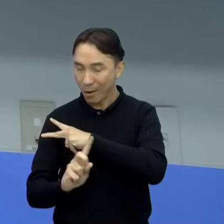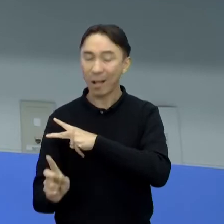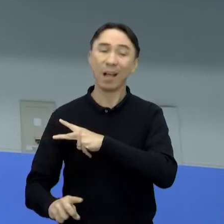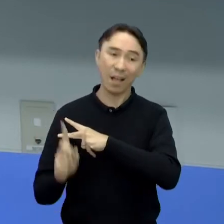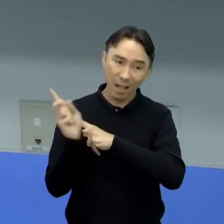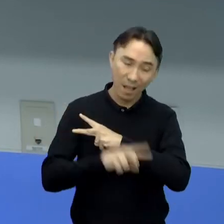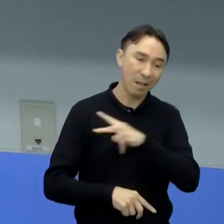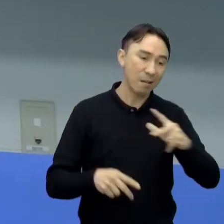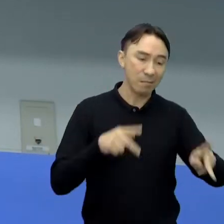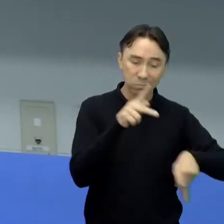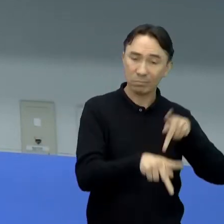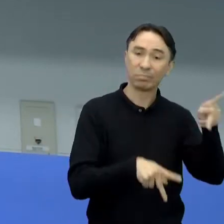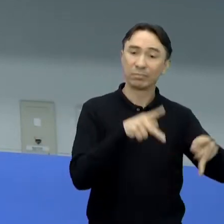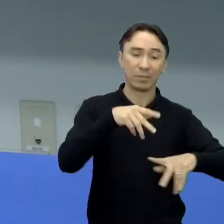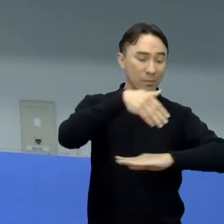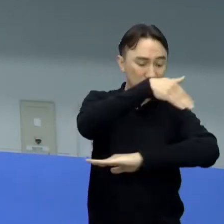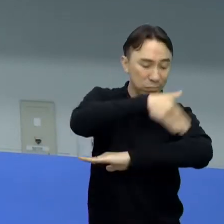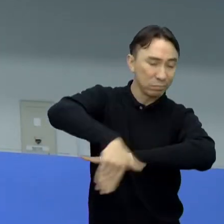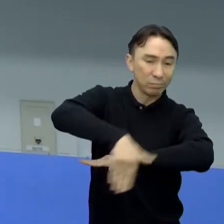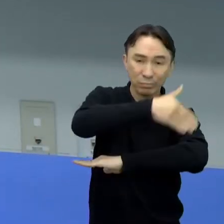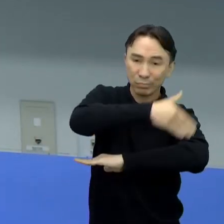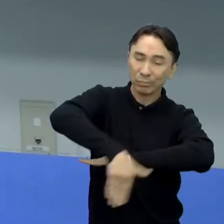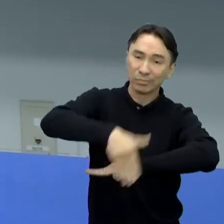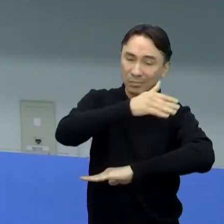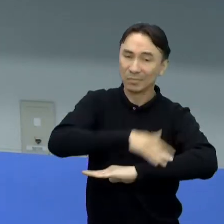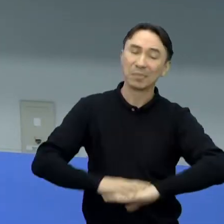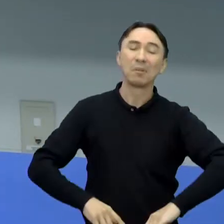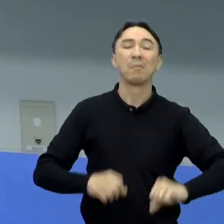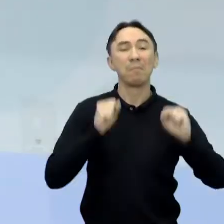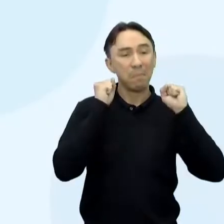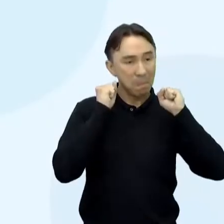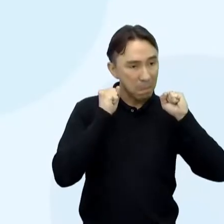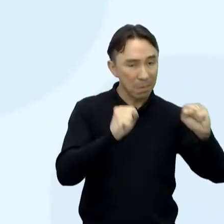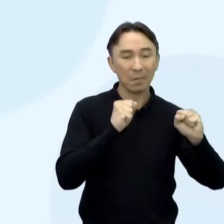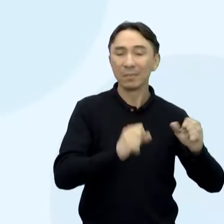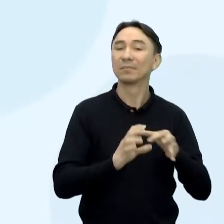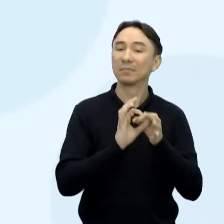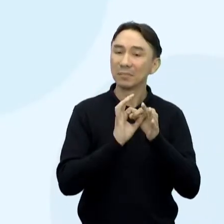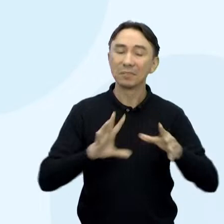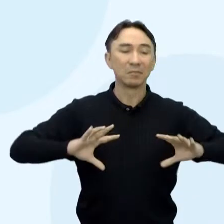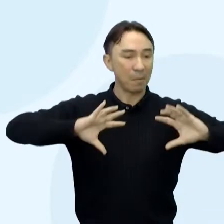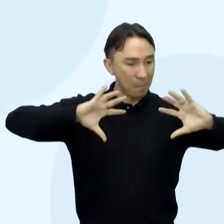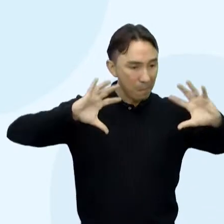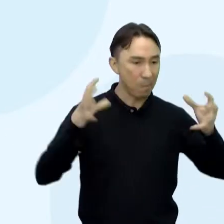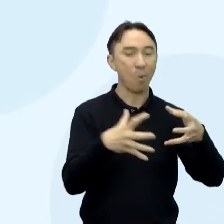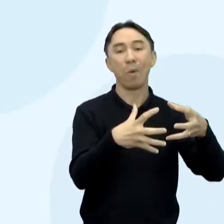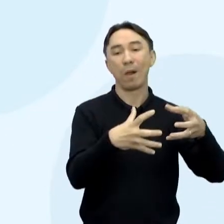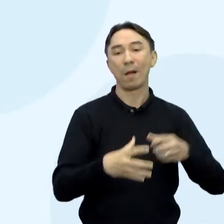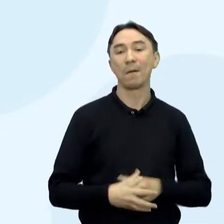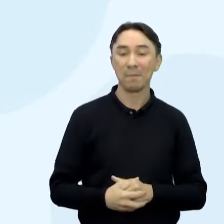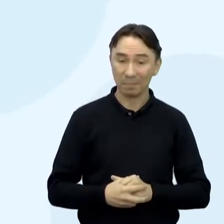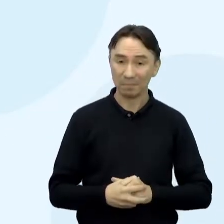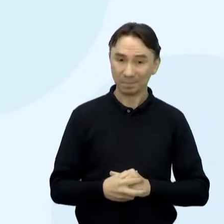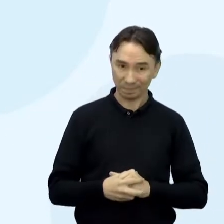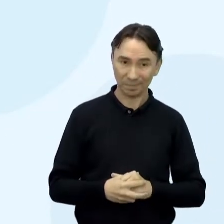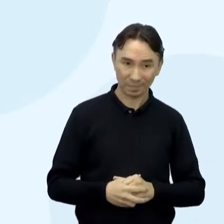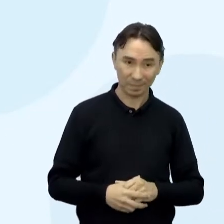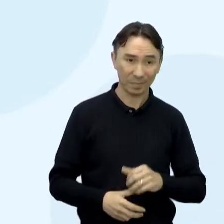está nos espaços da coletividade. Vamos para a próxima aqui, olha lá.